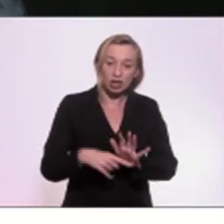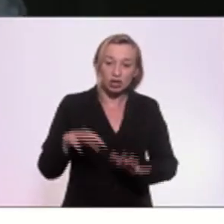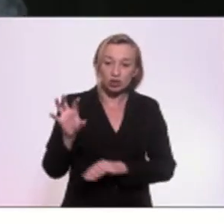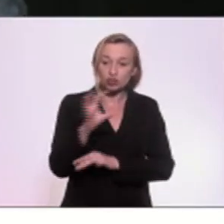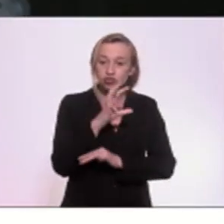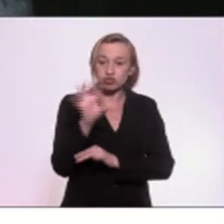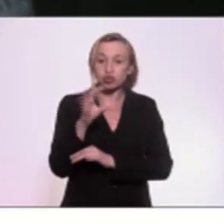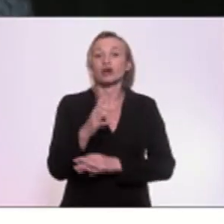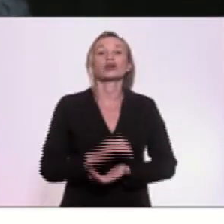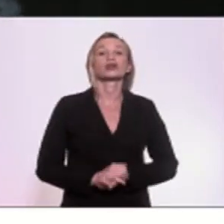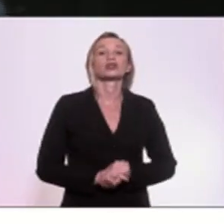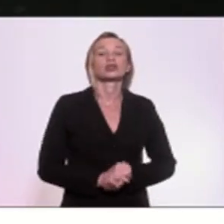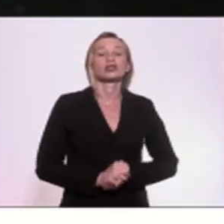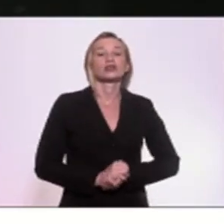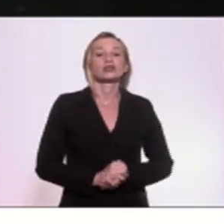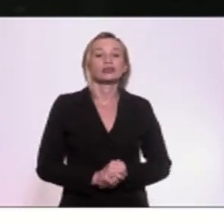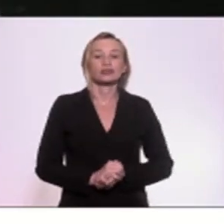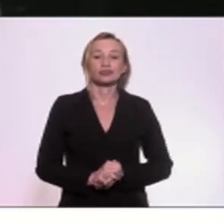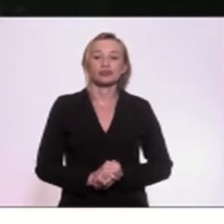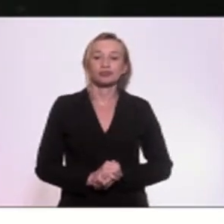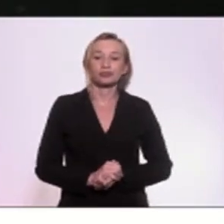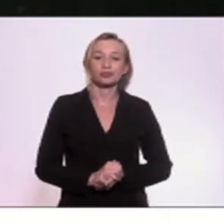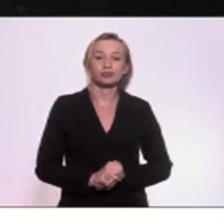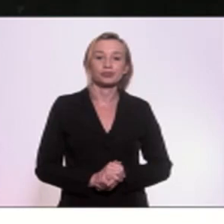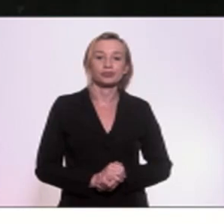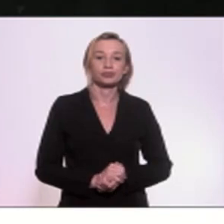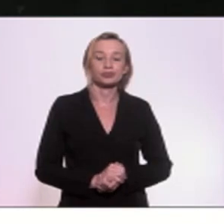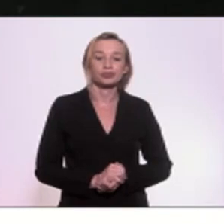Com os pareceres emitidos.